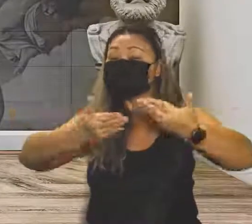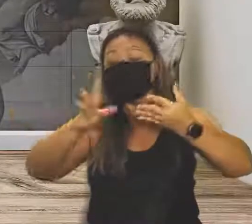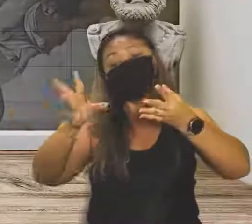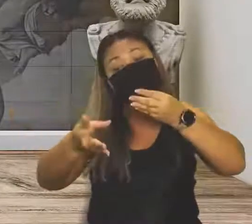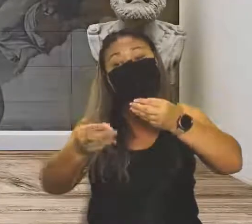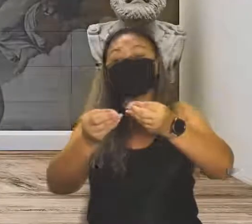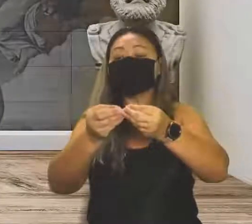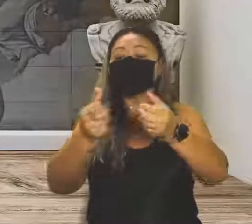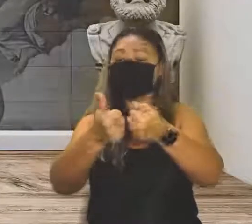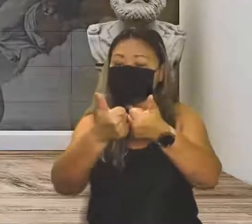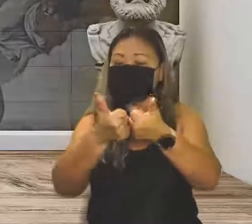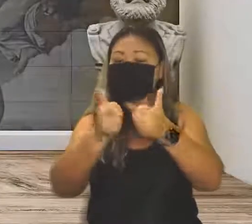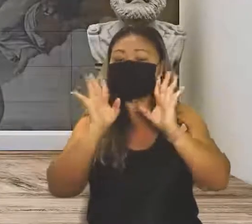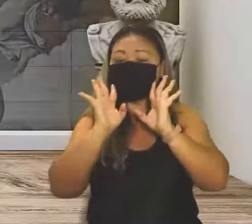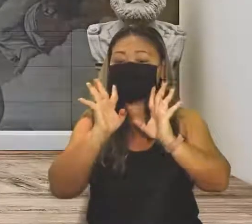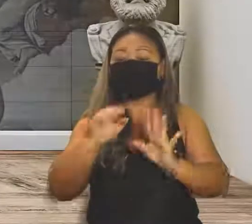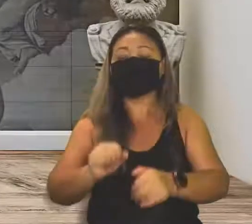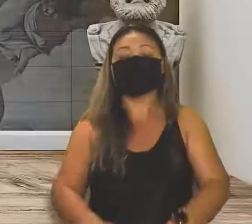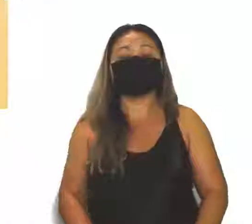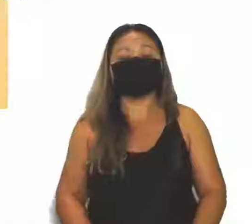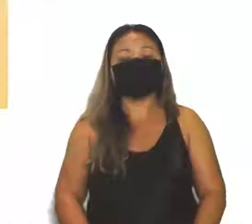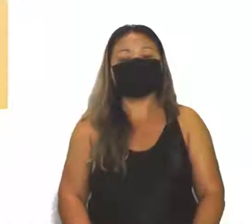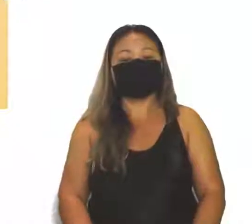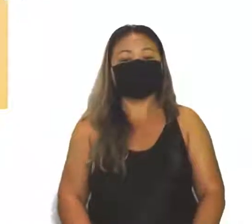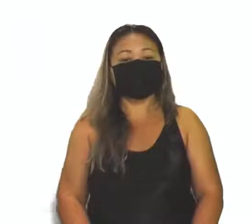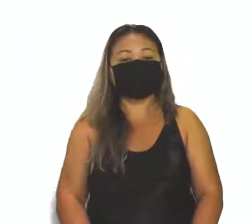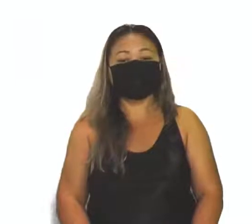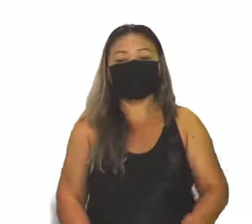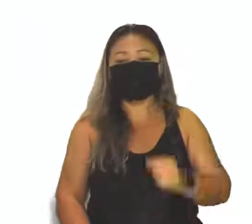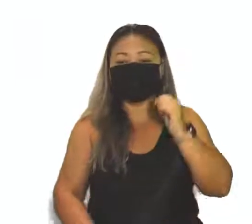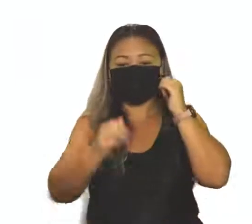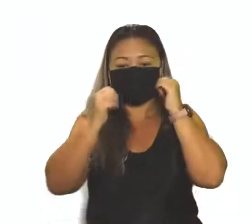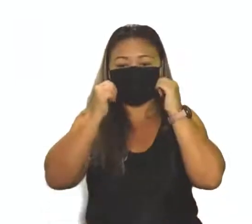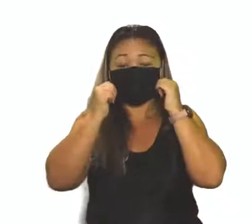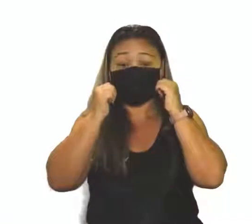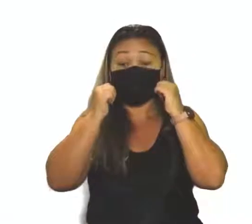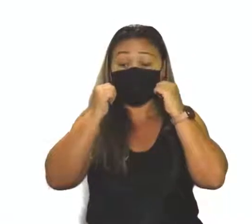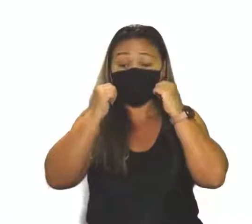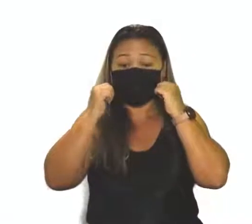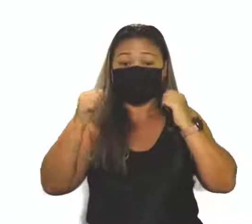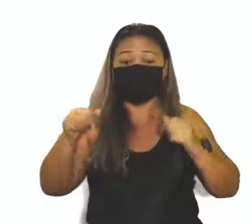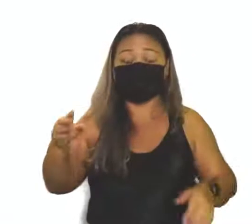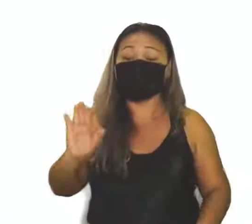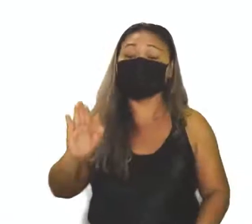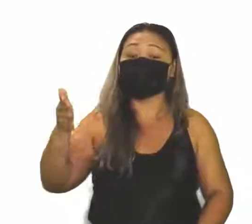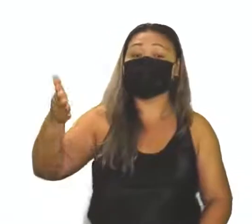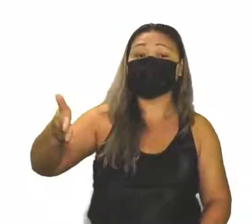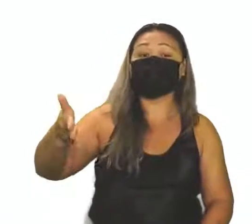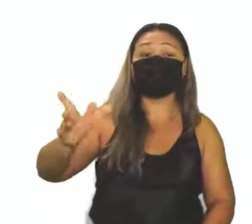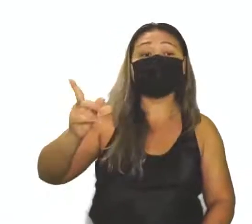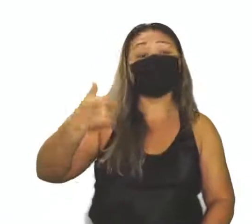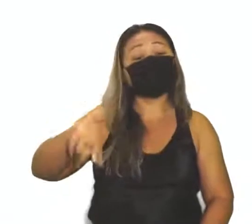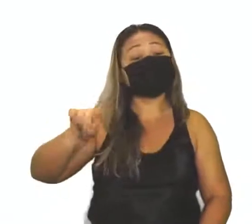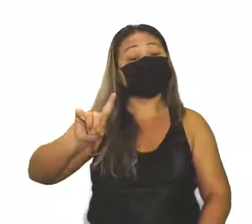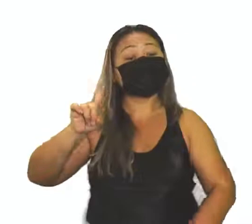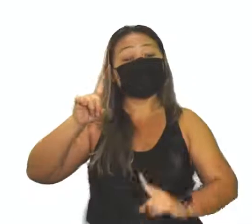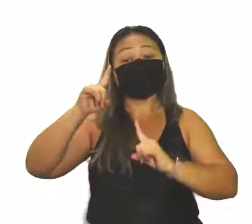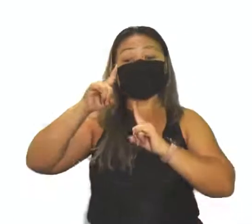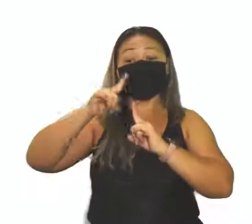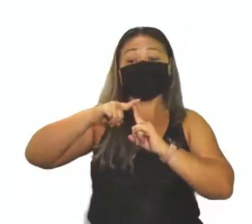conclusão? Legal isso, tá? Vamos lá, continuando? Olha aí, vamos adentrar, né, o tipo de conhecimento, olha